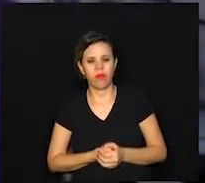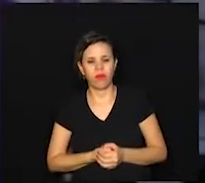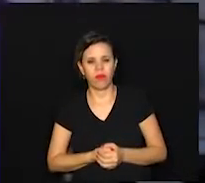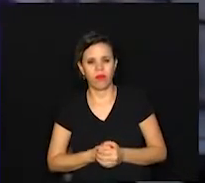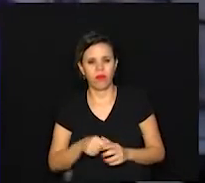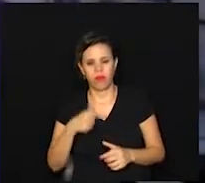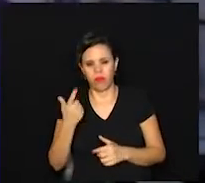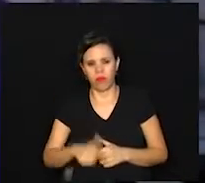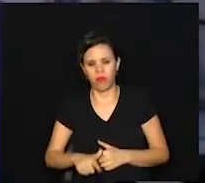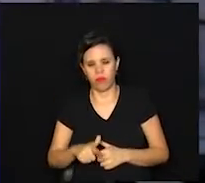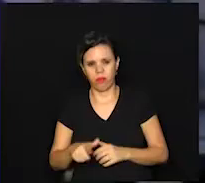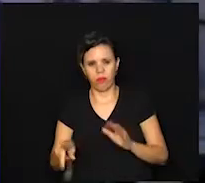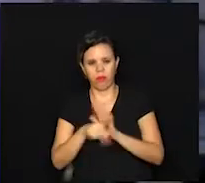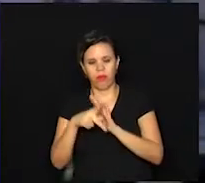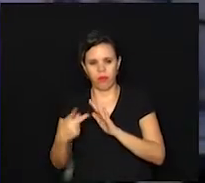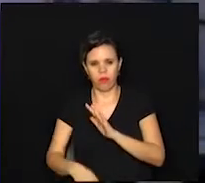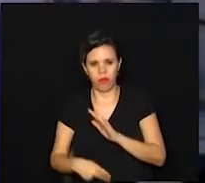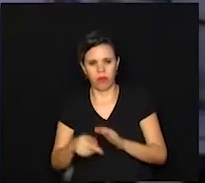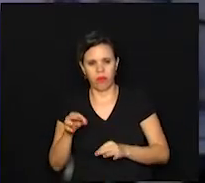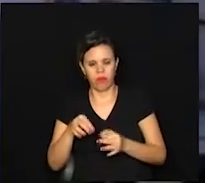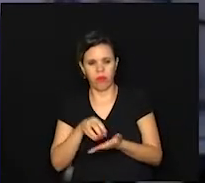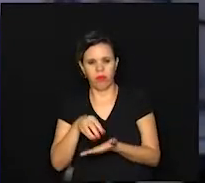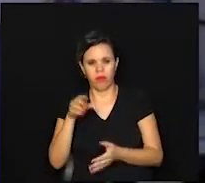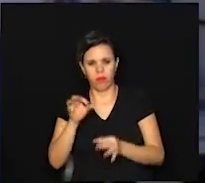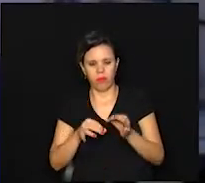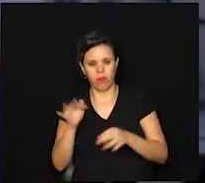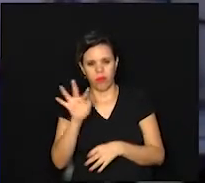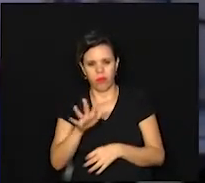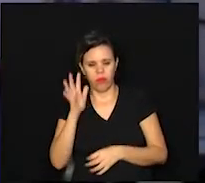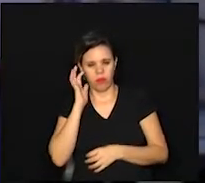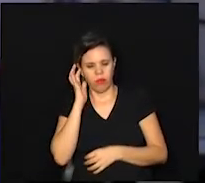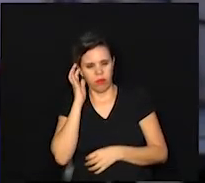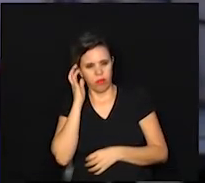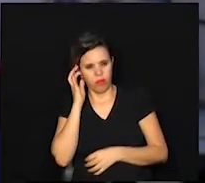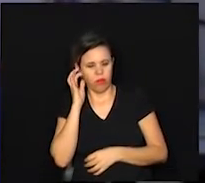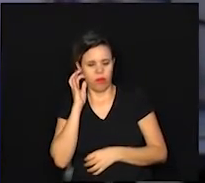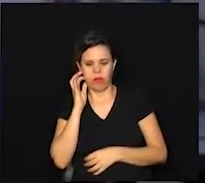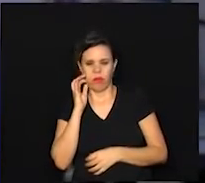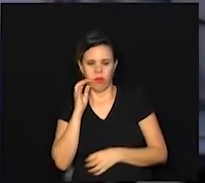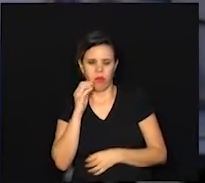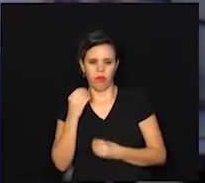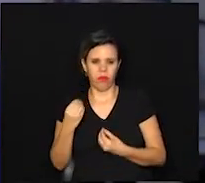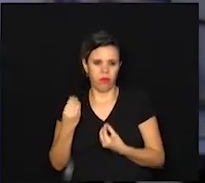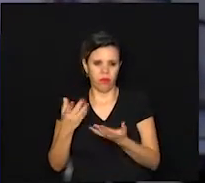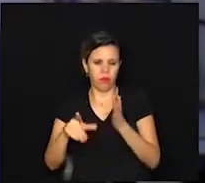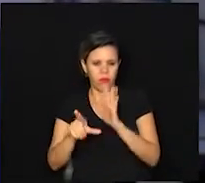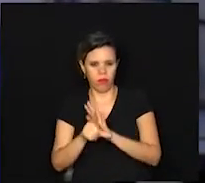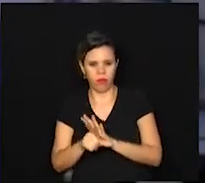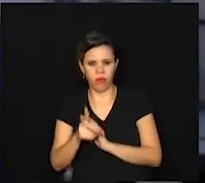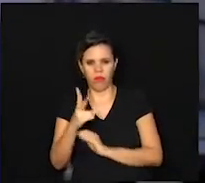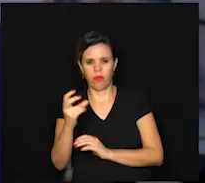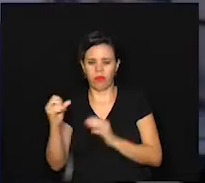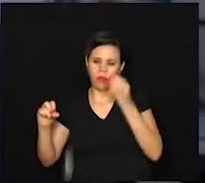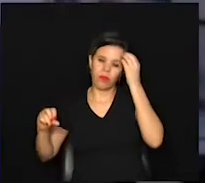mais uma vez, o próprio Supremo Tribunal Federal, com sua interpretação dada à lei da anistia em 2009 pelo Aires